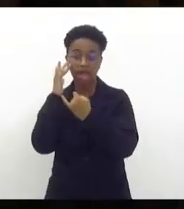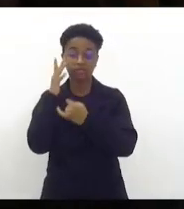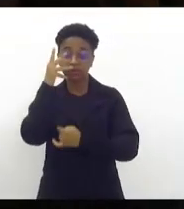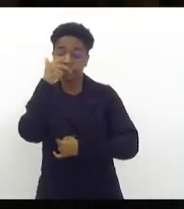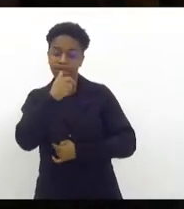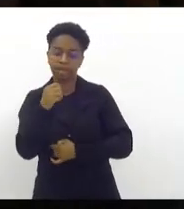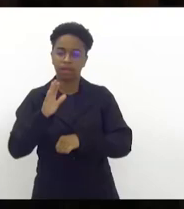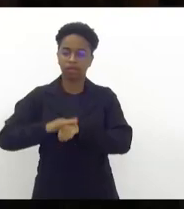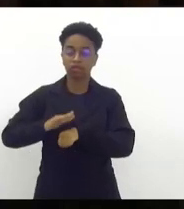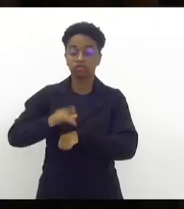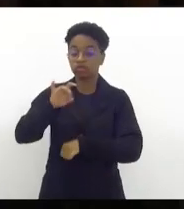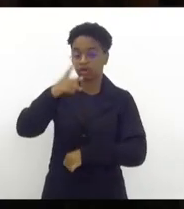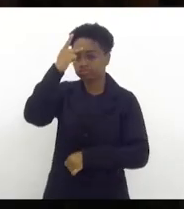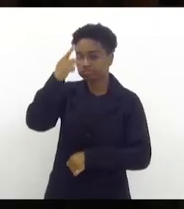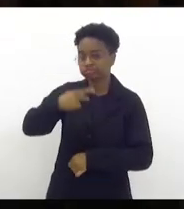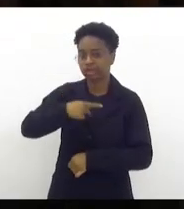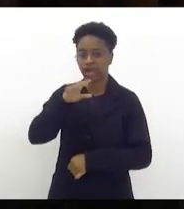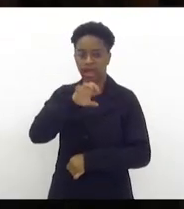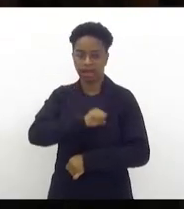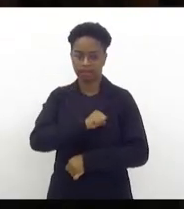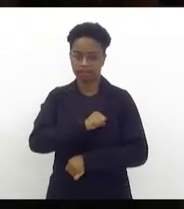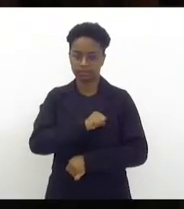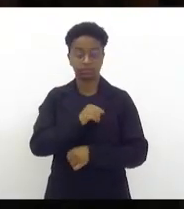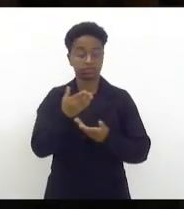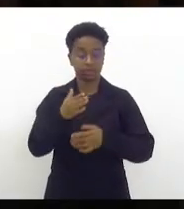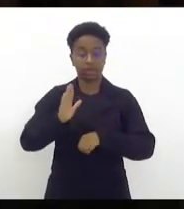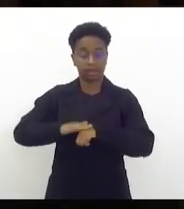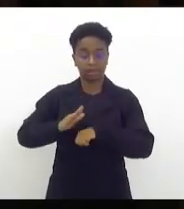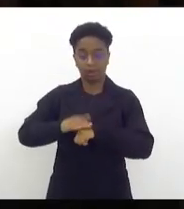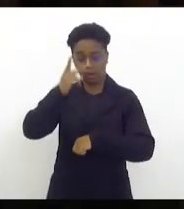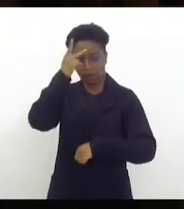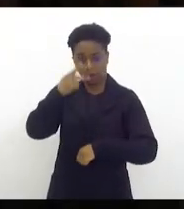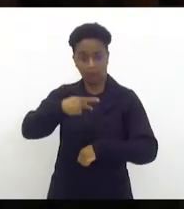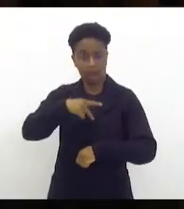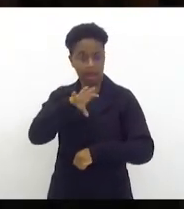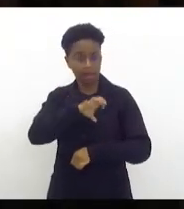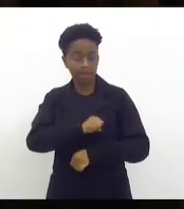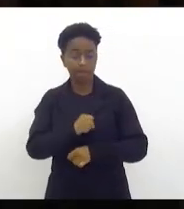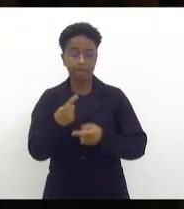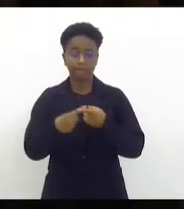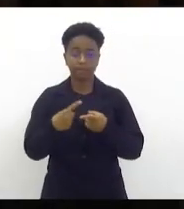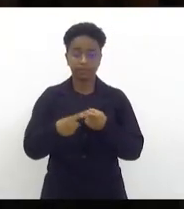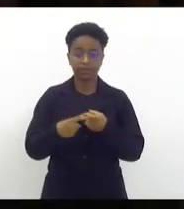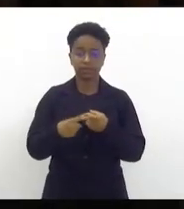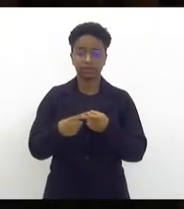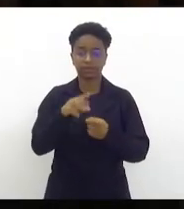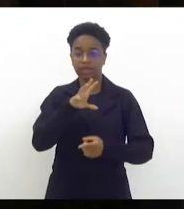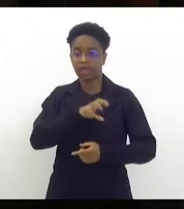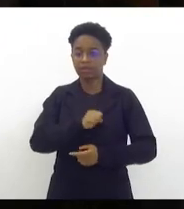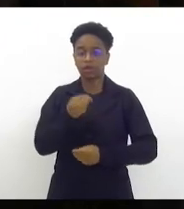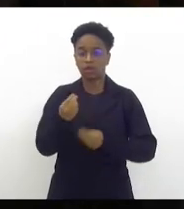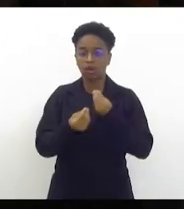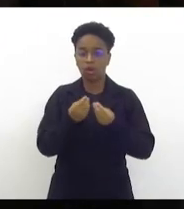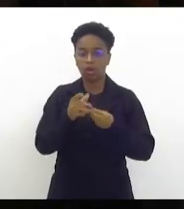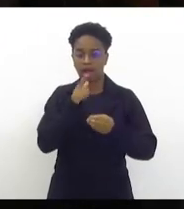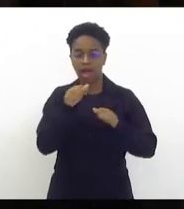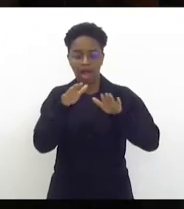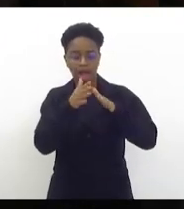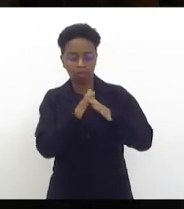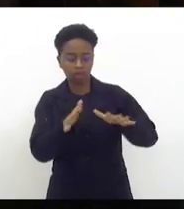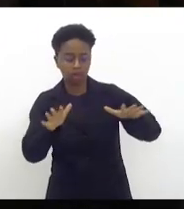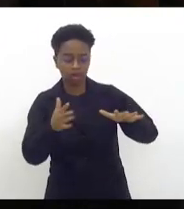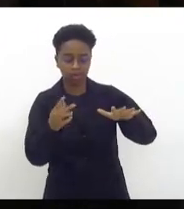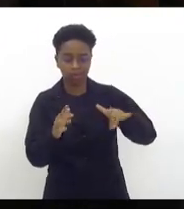que era só ele que amava. Amava a si próprio, amava aquilo que o rio refletia, e, no entanto,